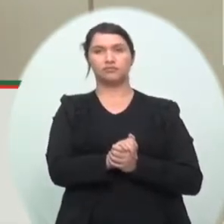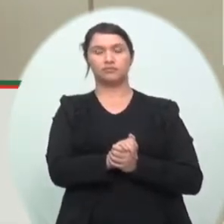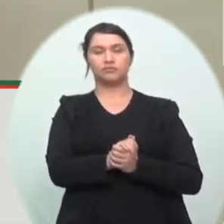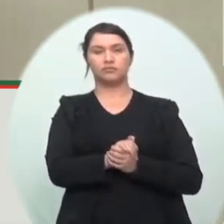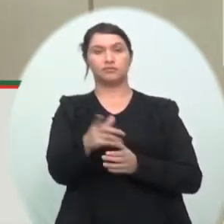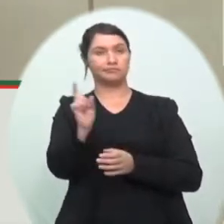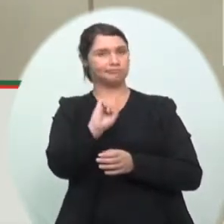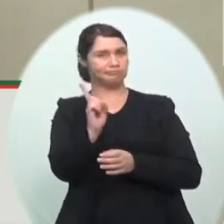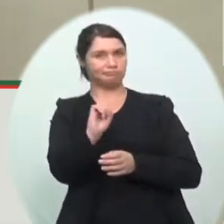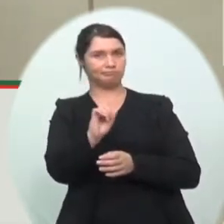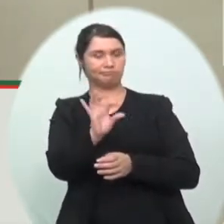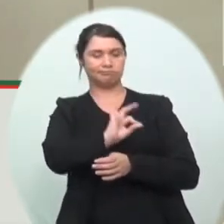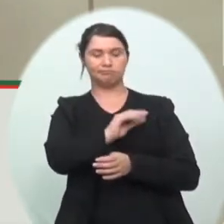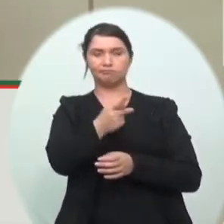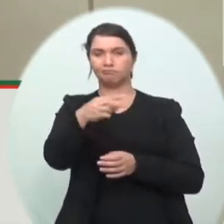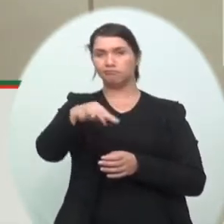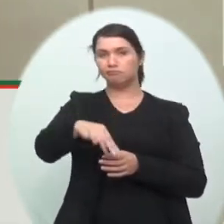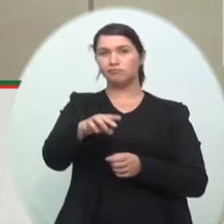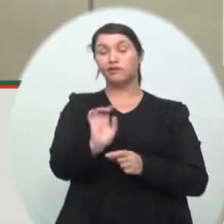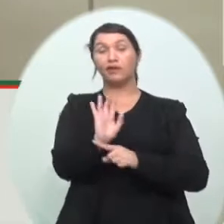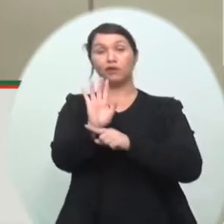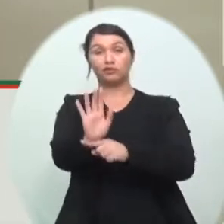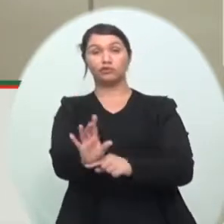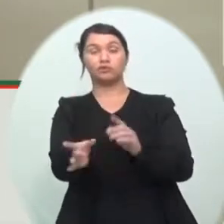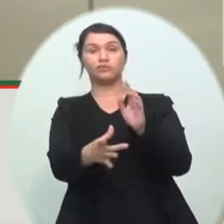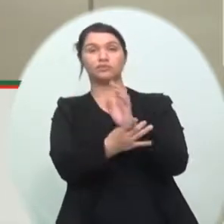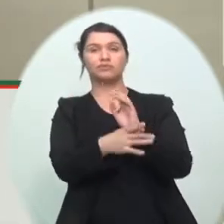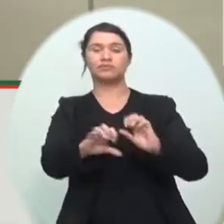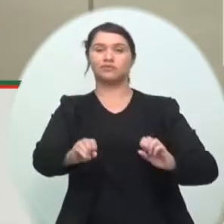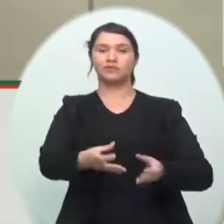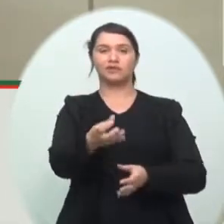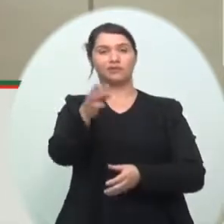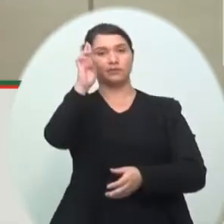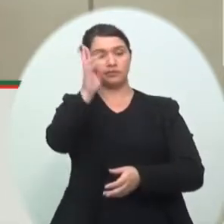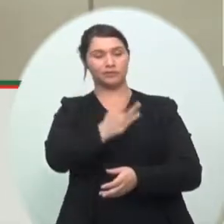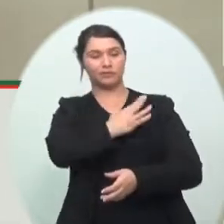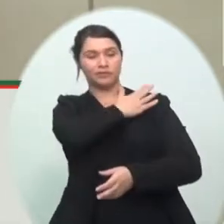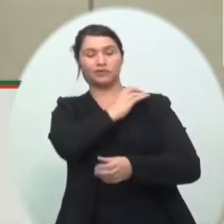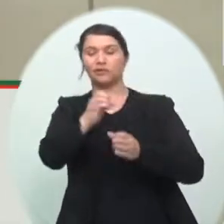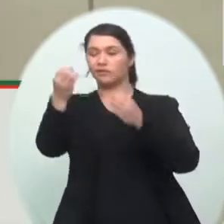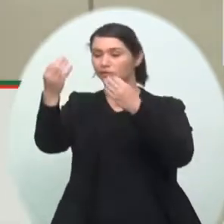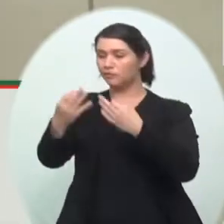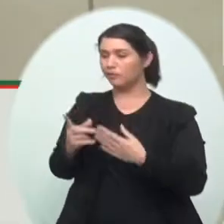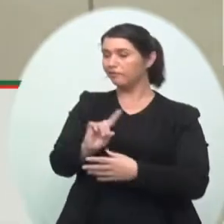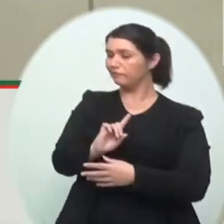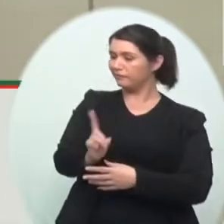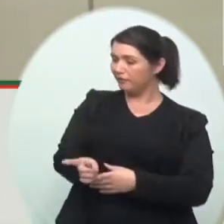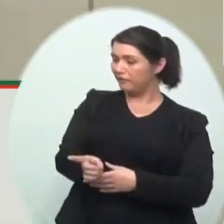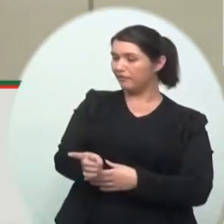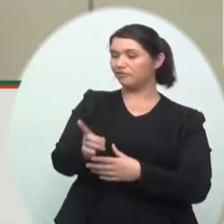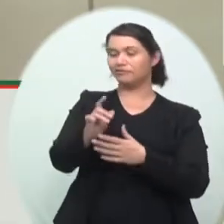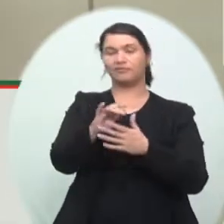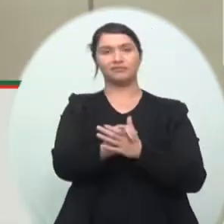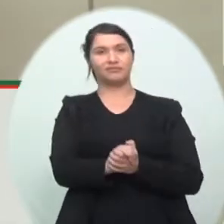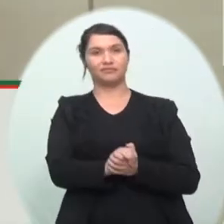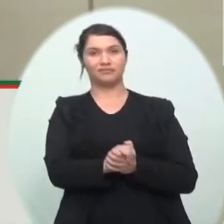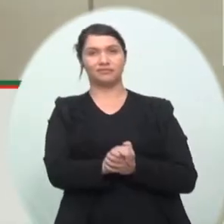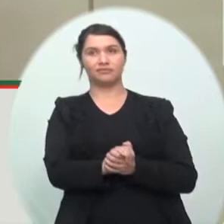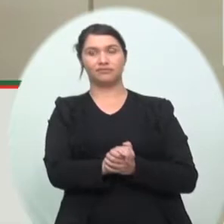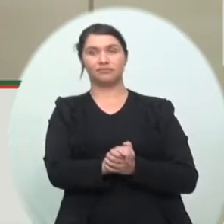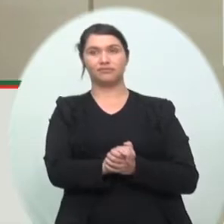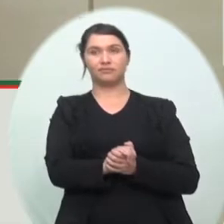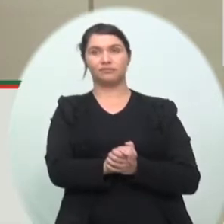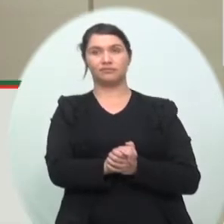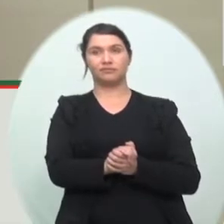cidadão. E não é nada disso. E o coronel, muito paciente, conversou com ele, explicou para ele que não é por questão